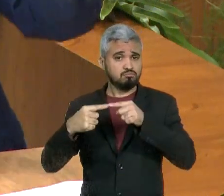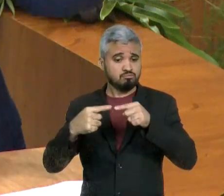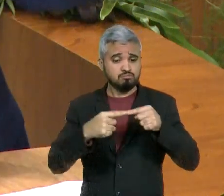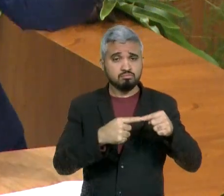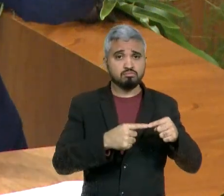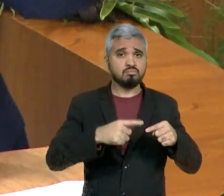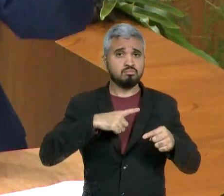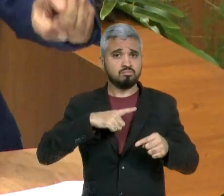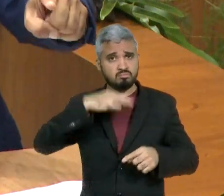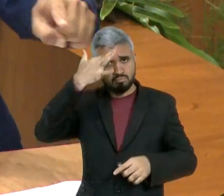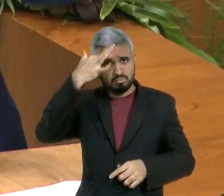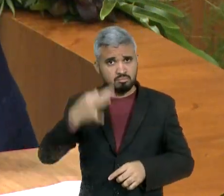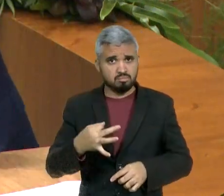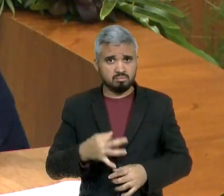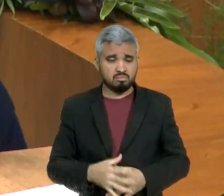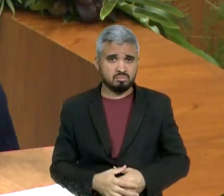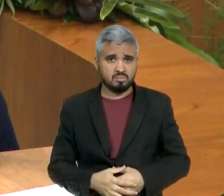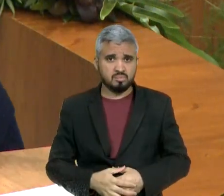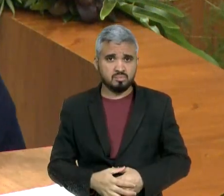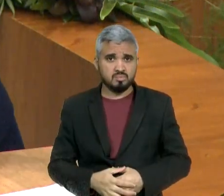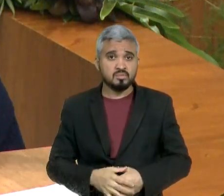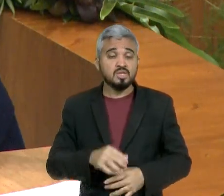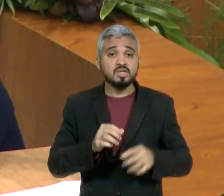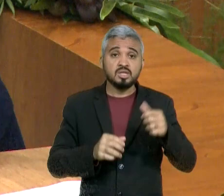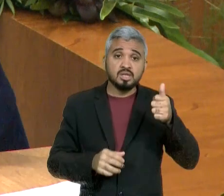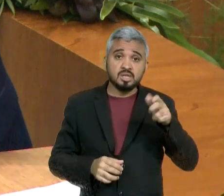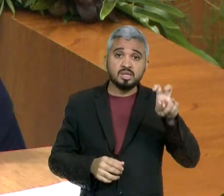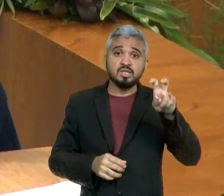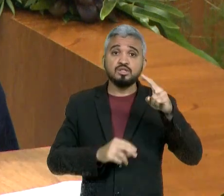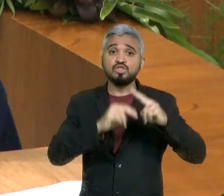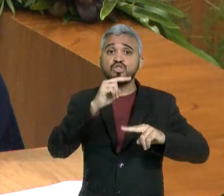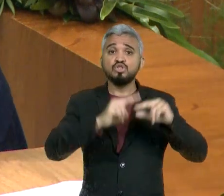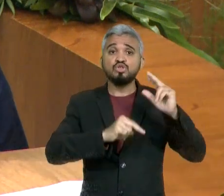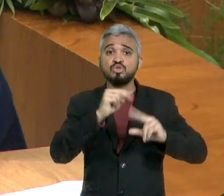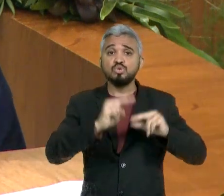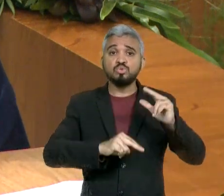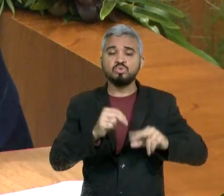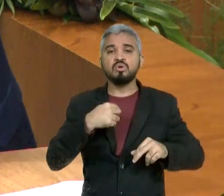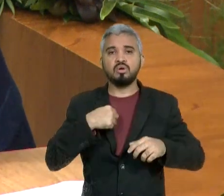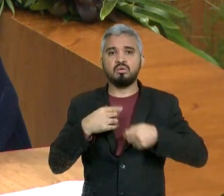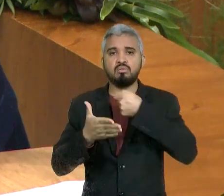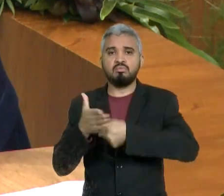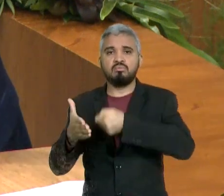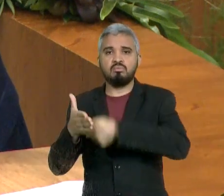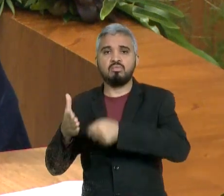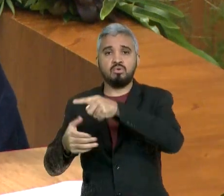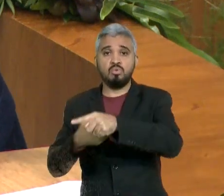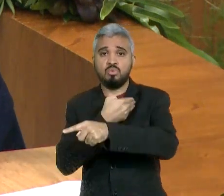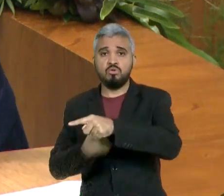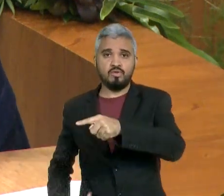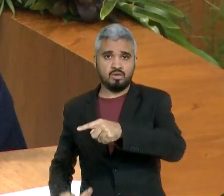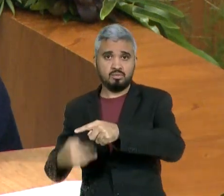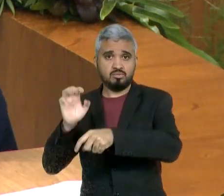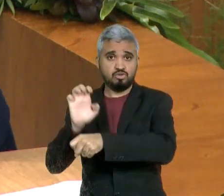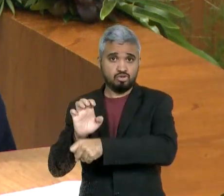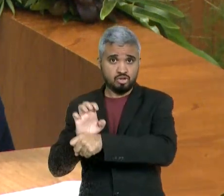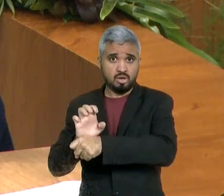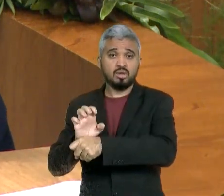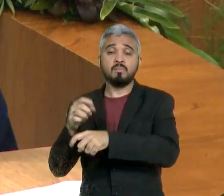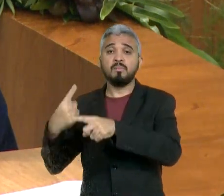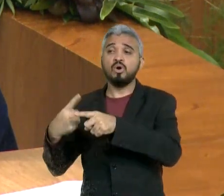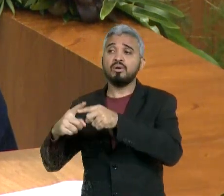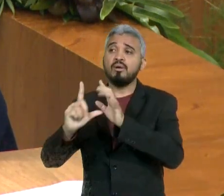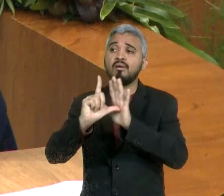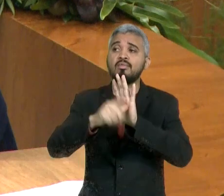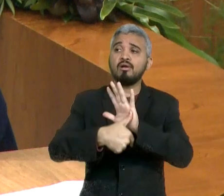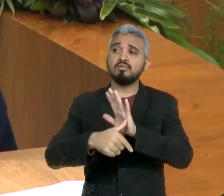No dia 15 de junho, cobrei do governo do Estado porque estava atrasado a entrega da alimentação para